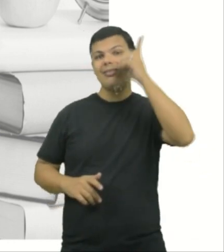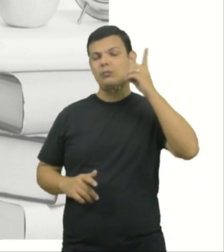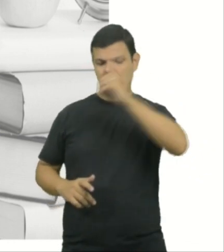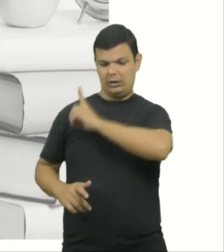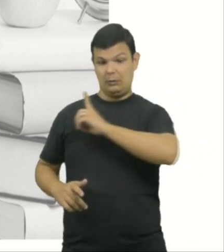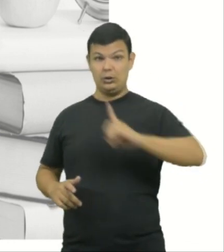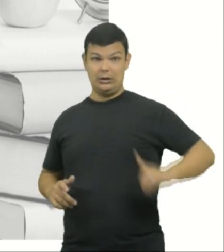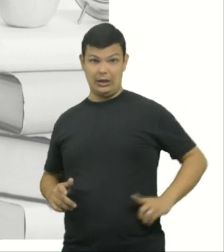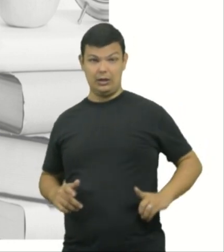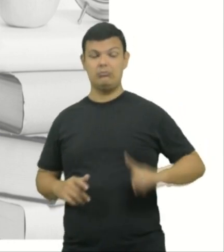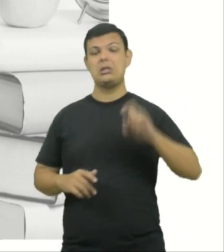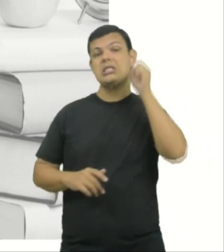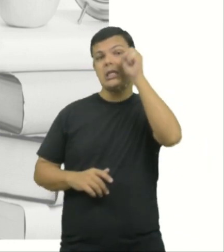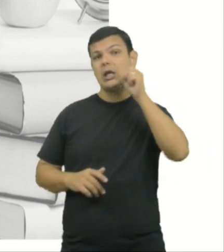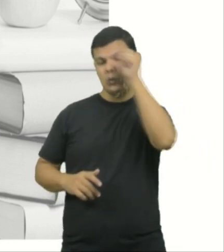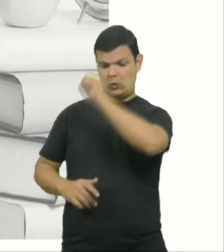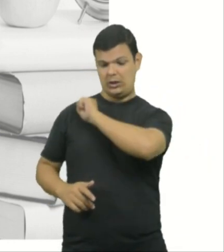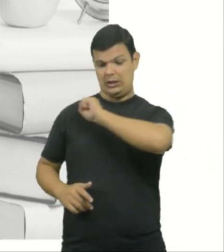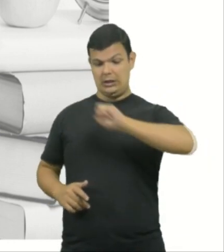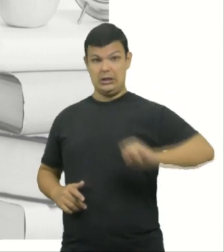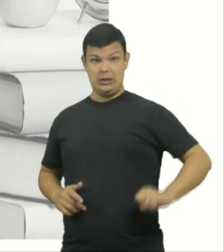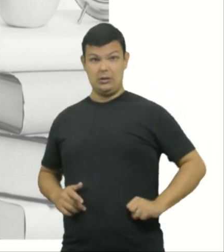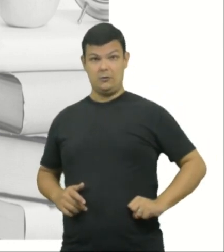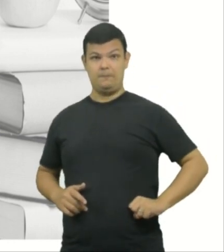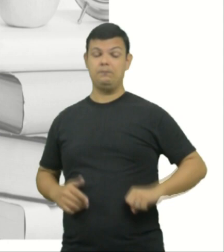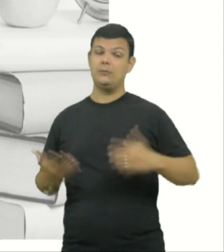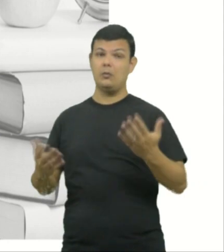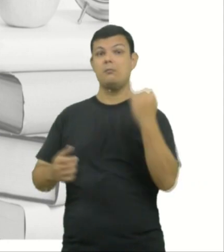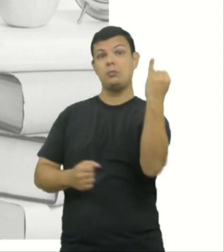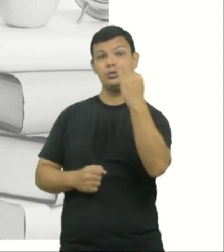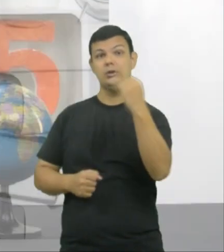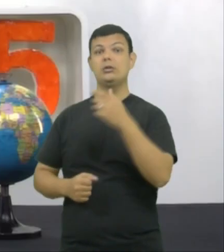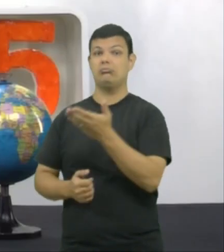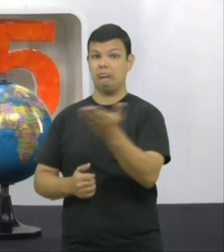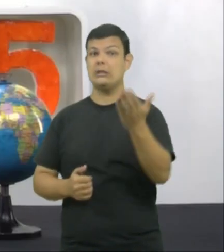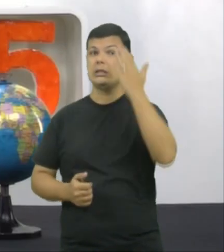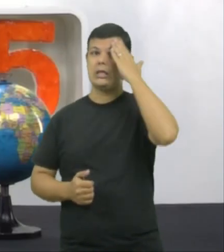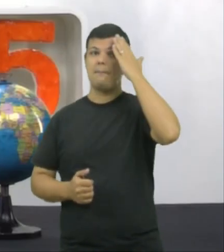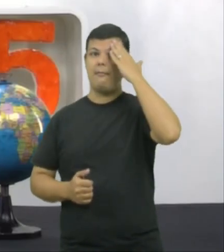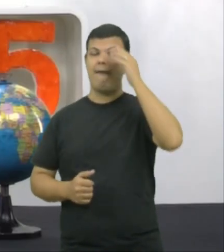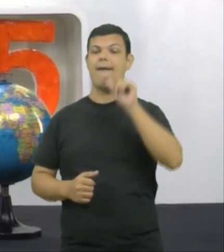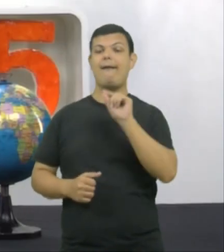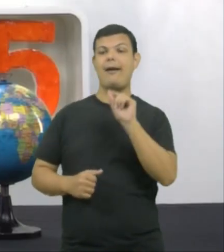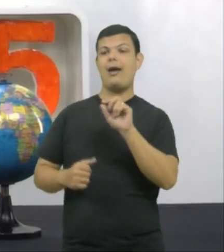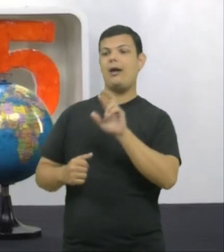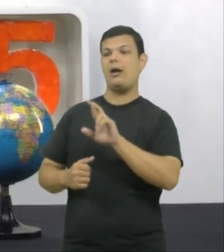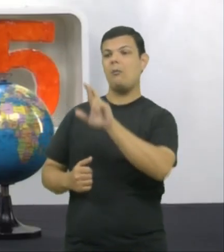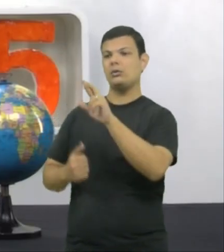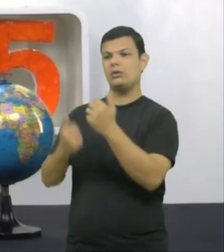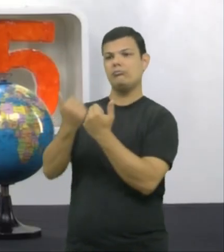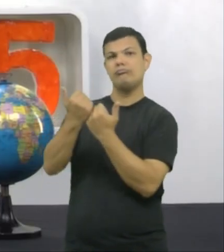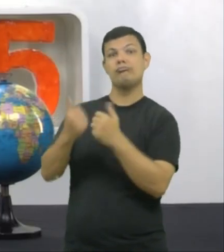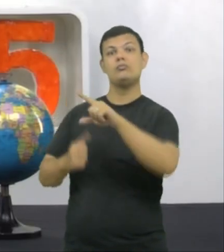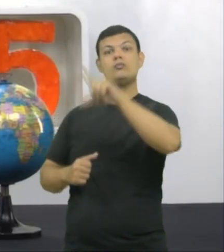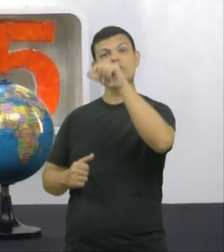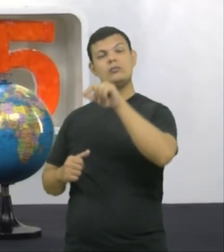e senadores. Por isso que é muito importante você saber quem está assumindo o poder